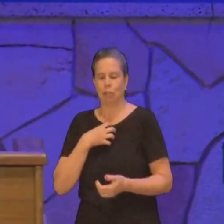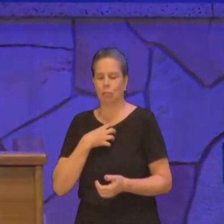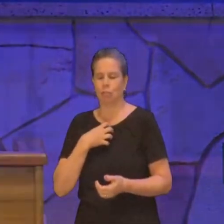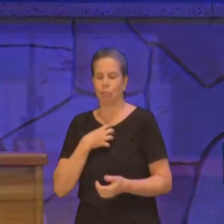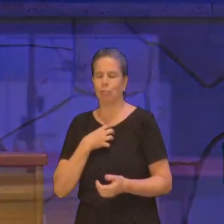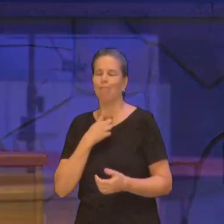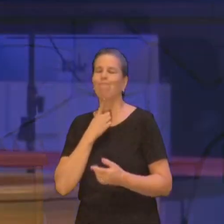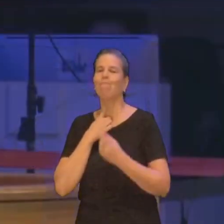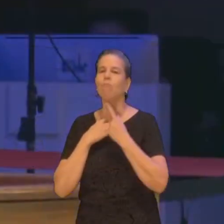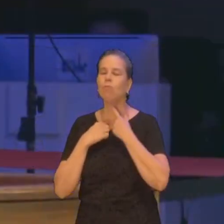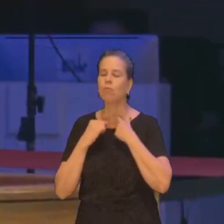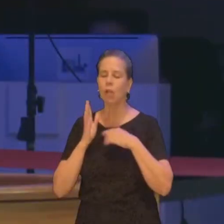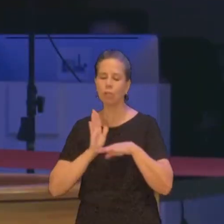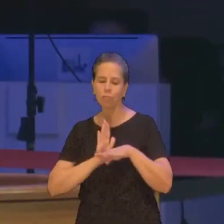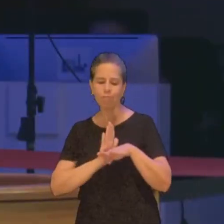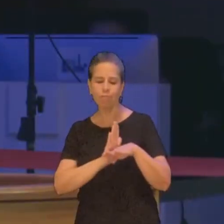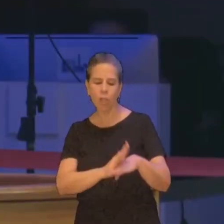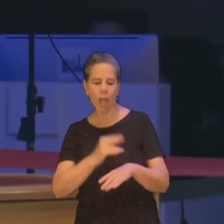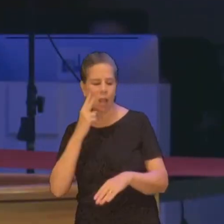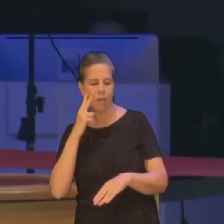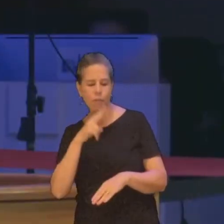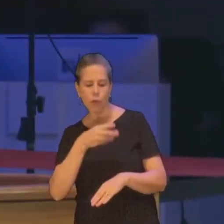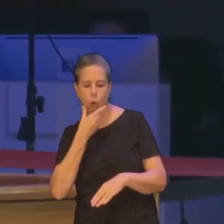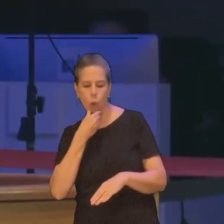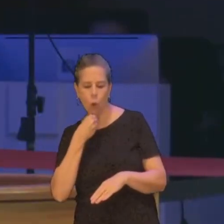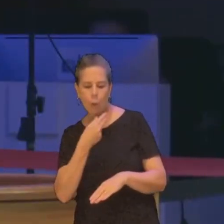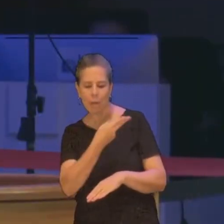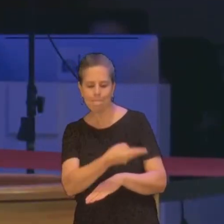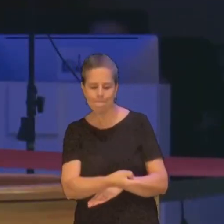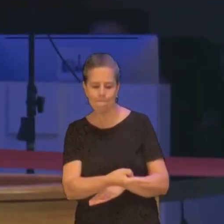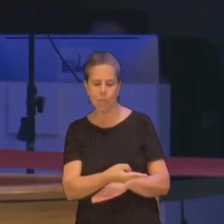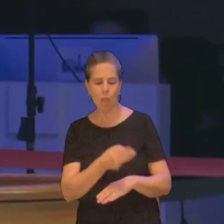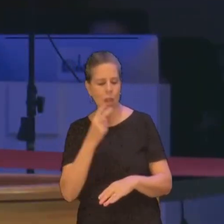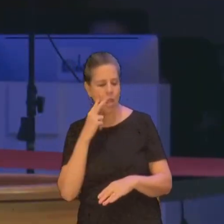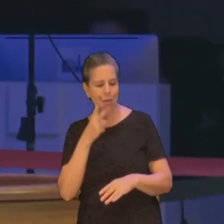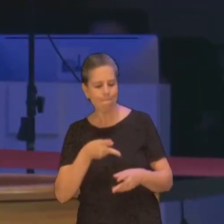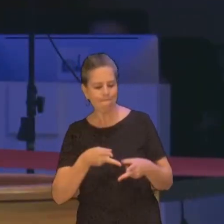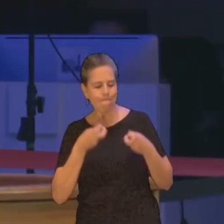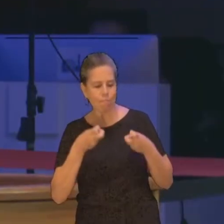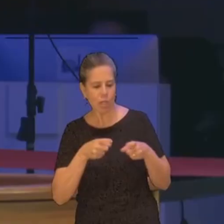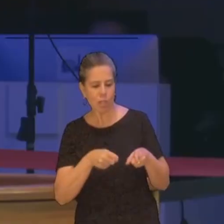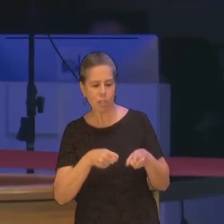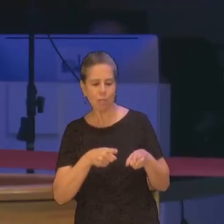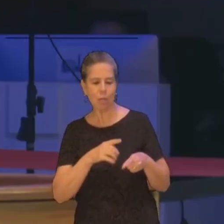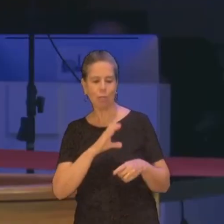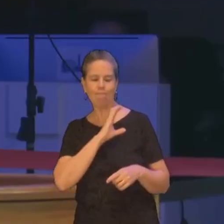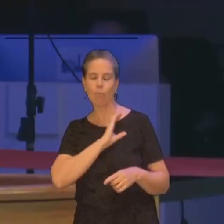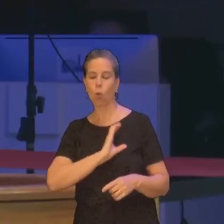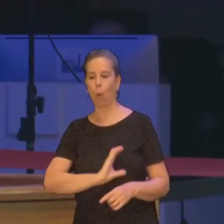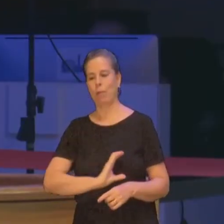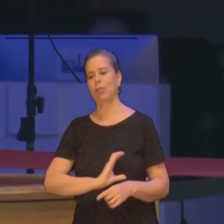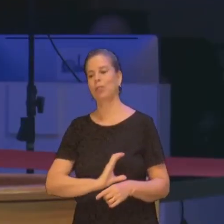fora. Ele viu o homem caído e a visão despertou compaixão em seu coração.